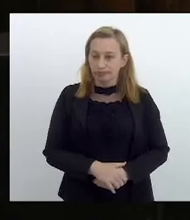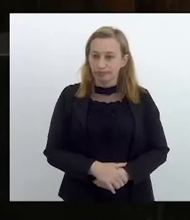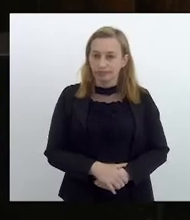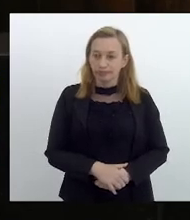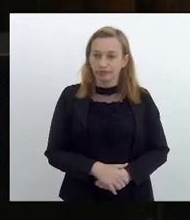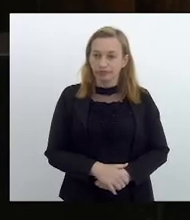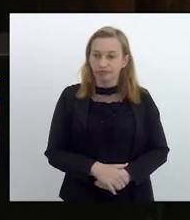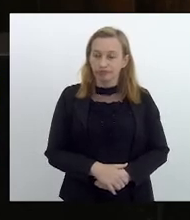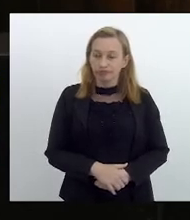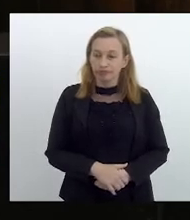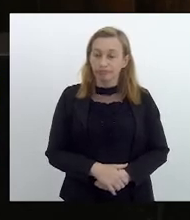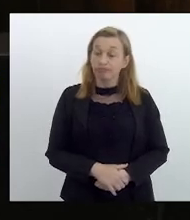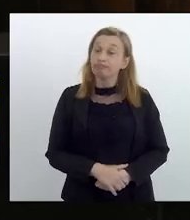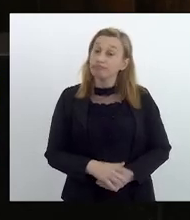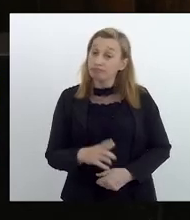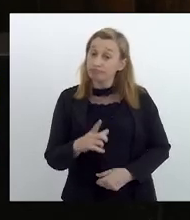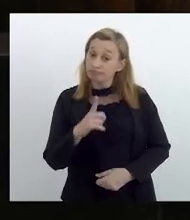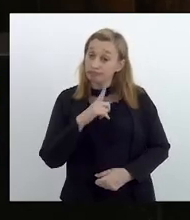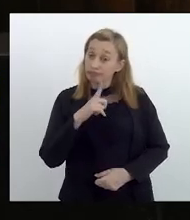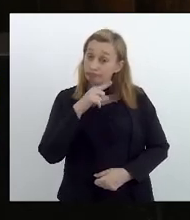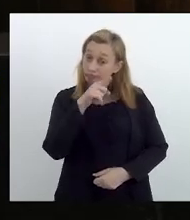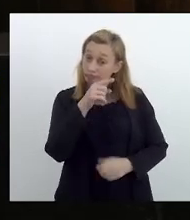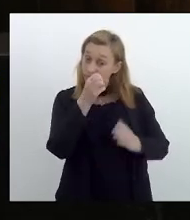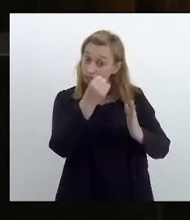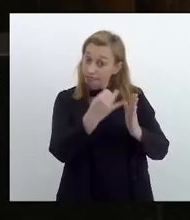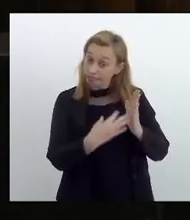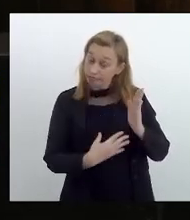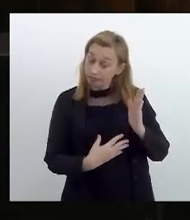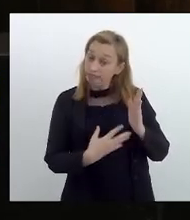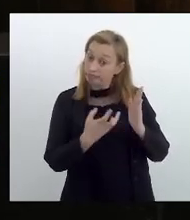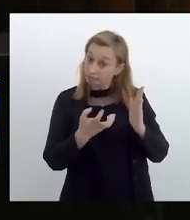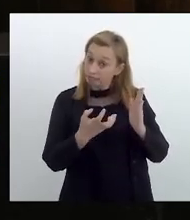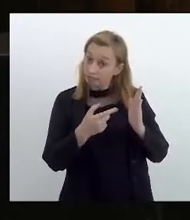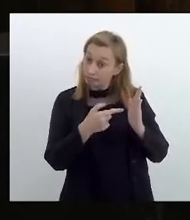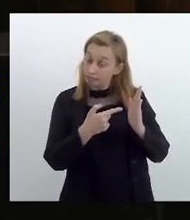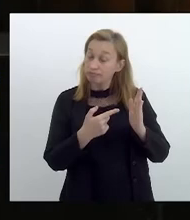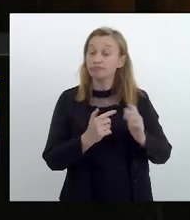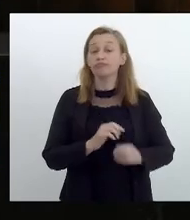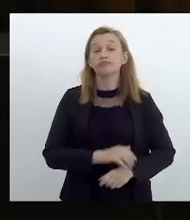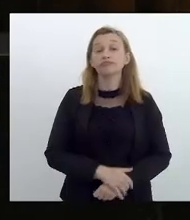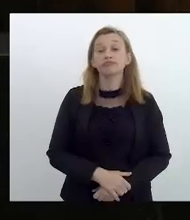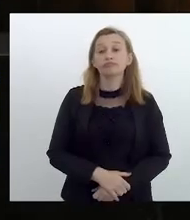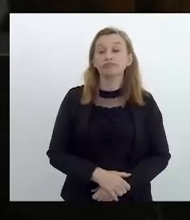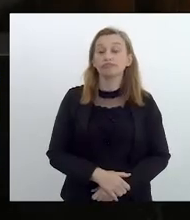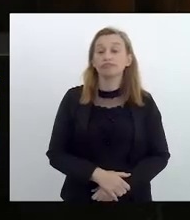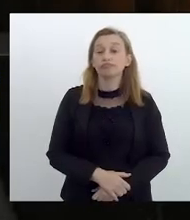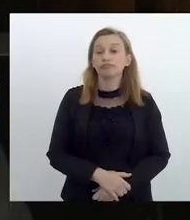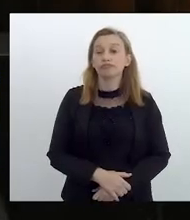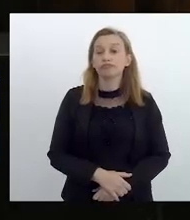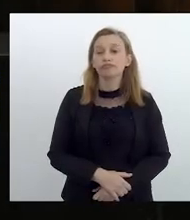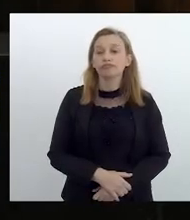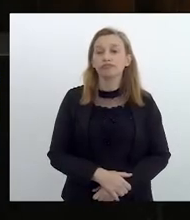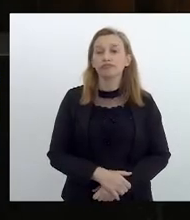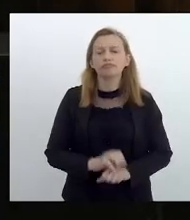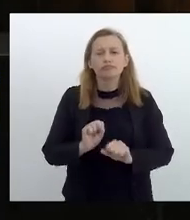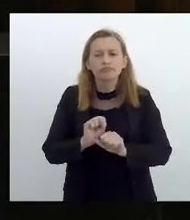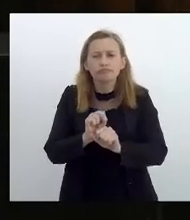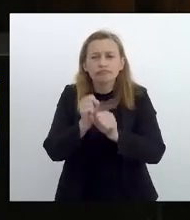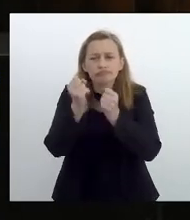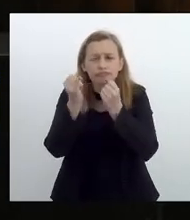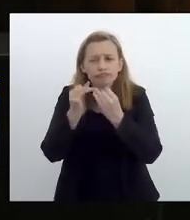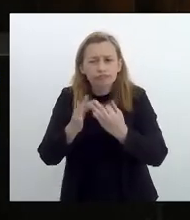tem algo aqui dito que eu quero referendar também para esclarecer